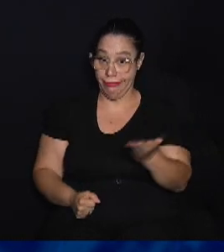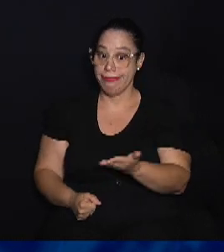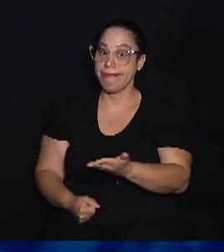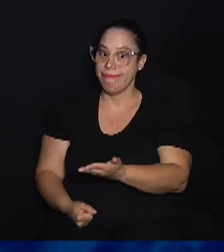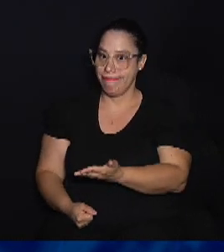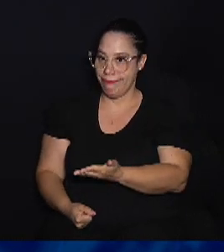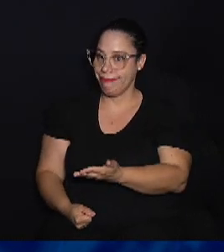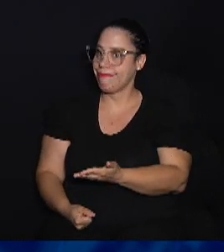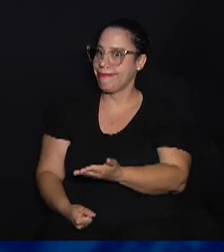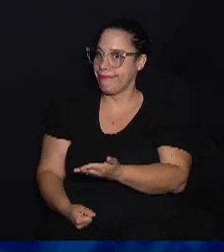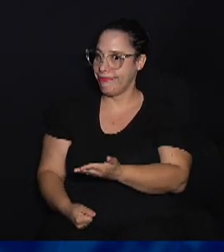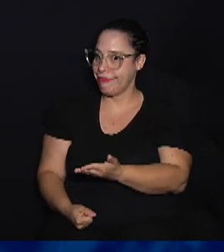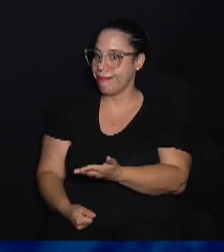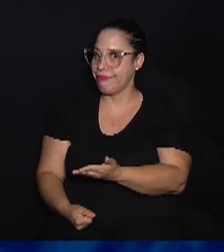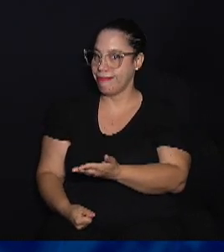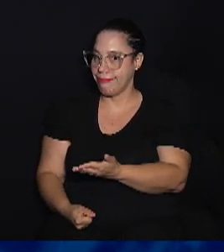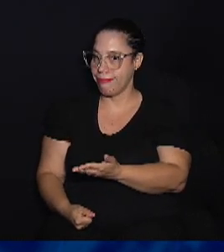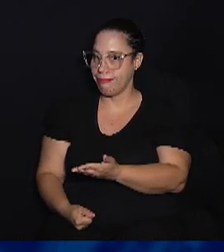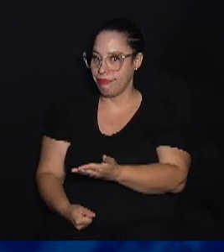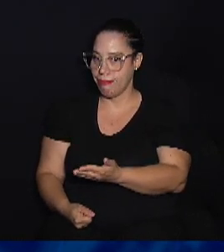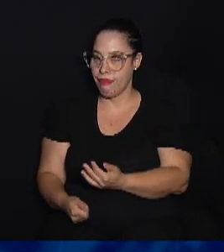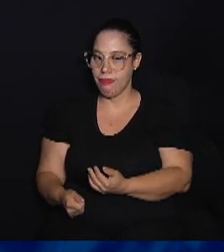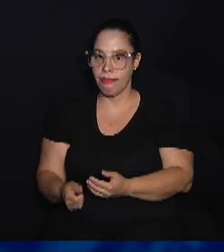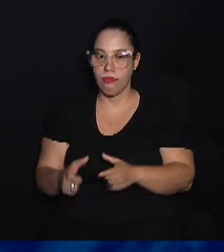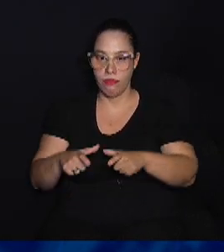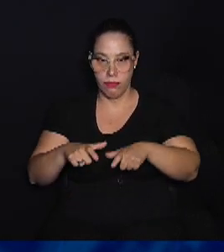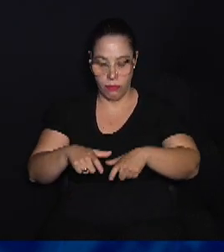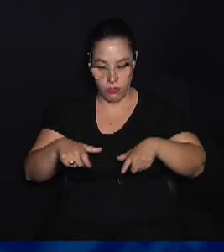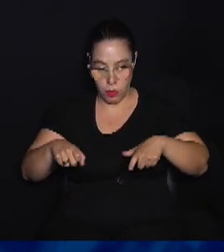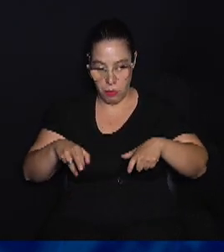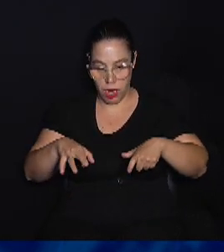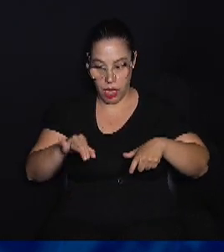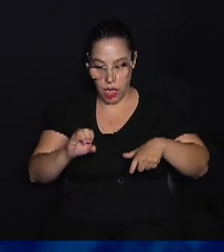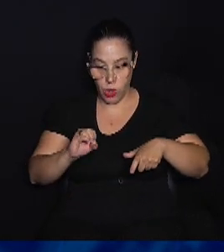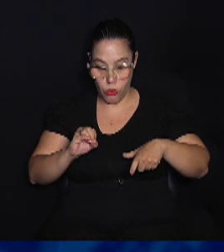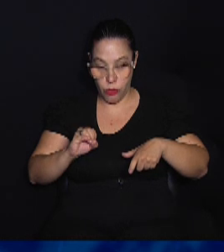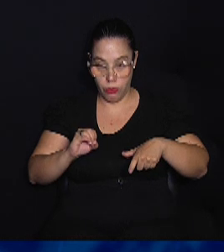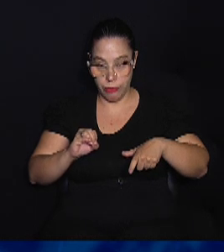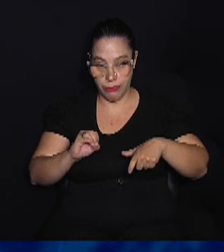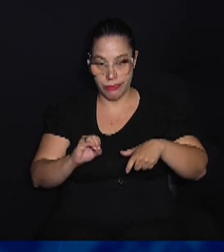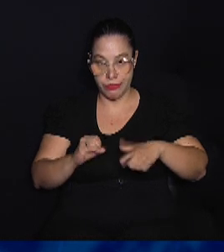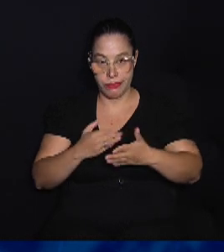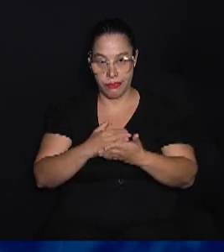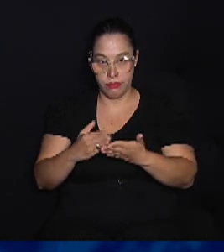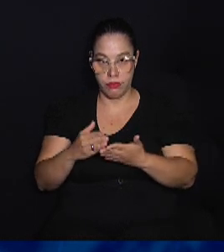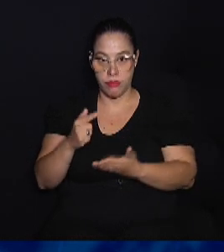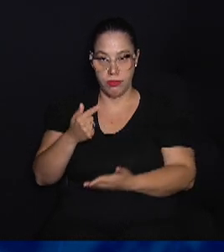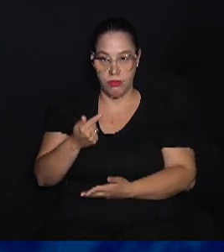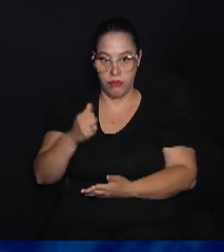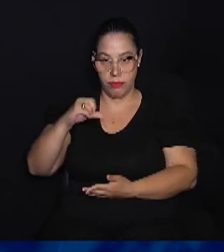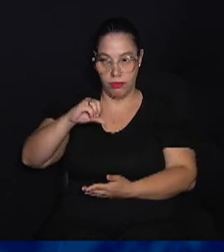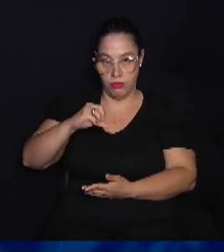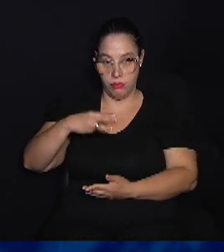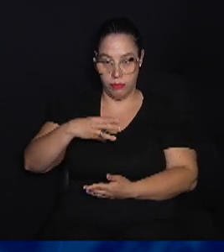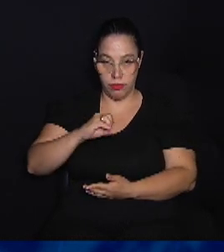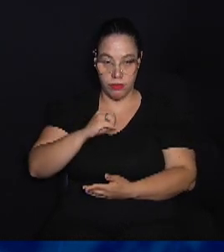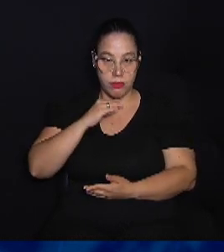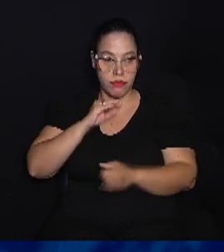Campeonato Brasileiro no gramado Rei Pelé, em Maceió, no estado de Alagoas, a partir das 7h30 da noite.